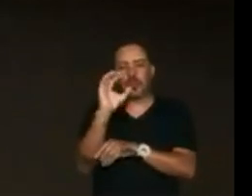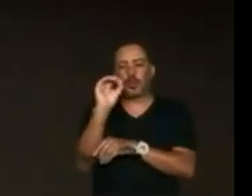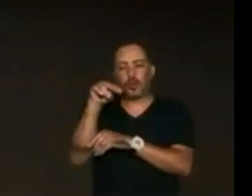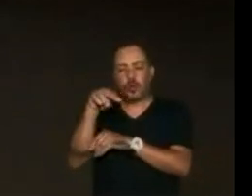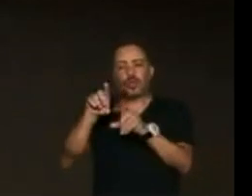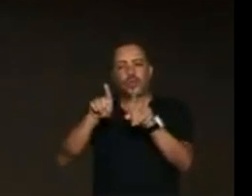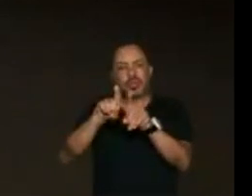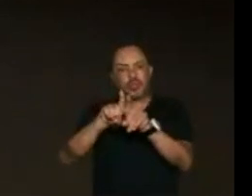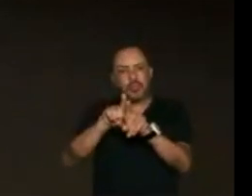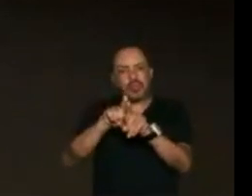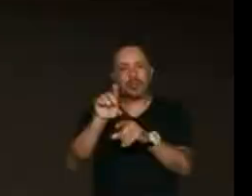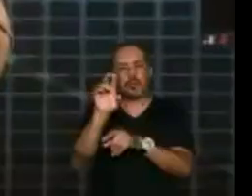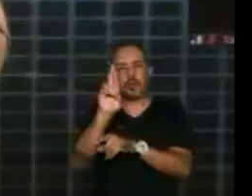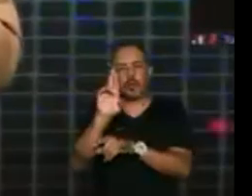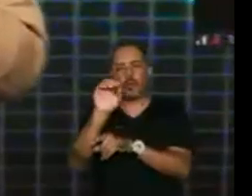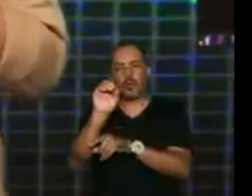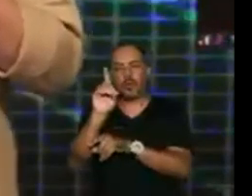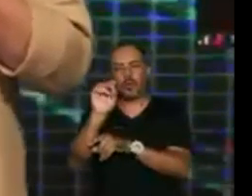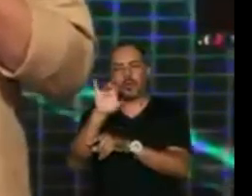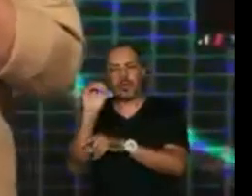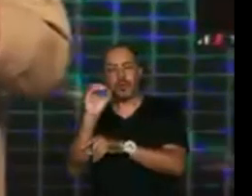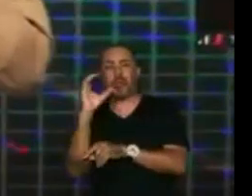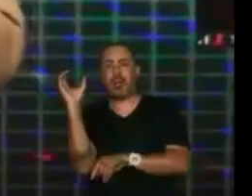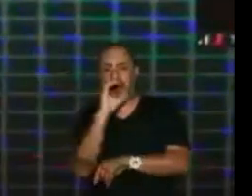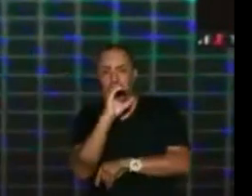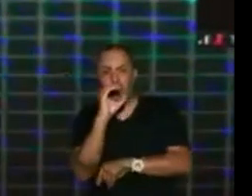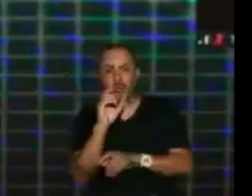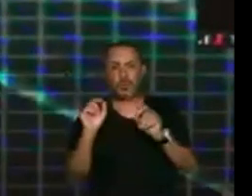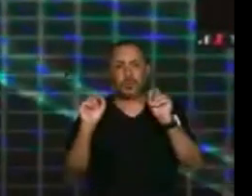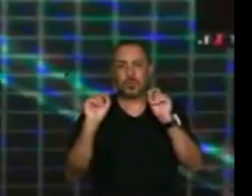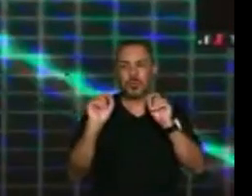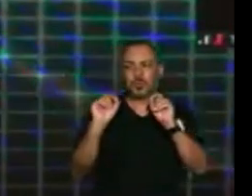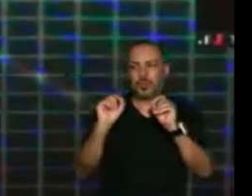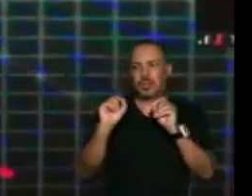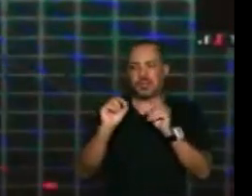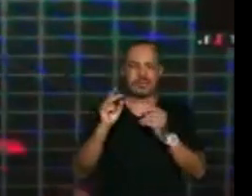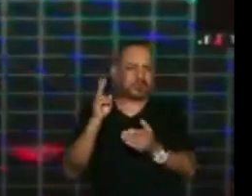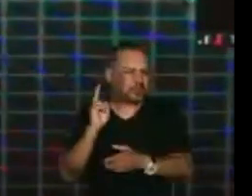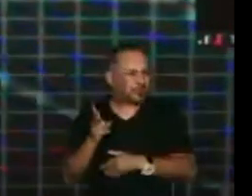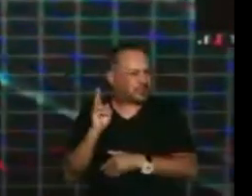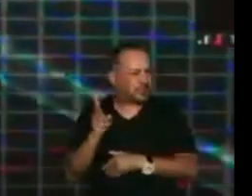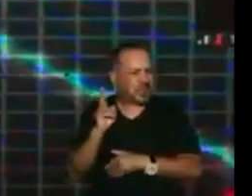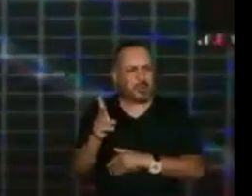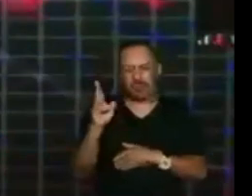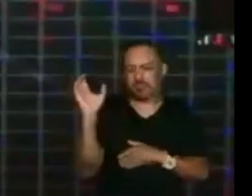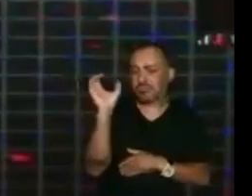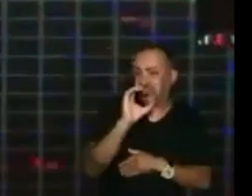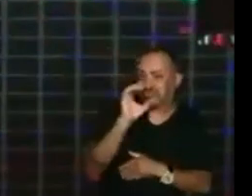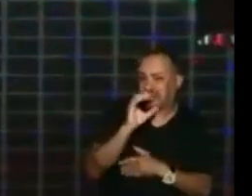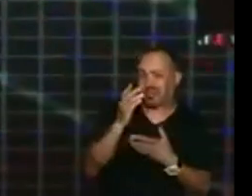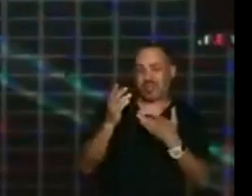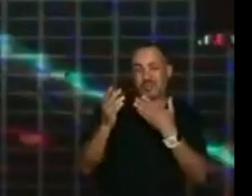Rodrigo. Seguimos rapidamente aqui para a nossa próxima programação, a gente sempre correndo contra o tempo aqui para conseguir